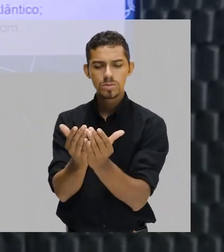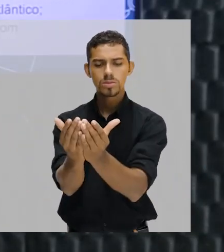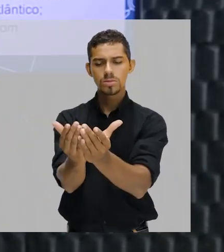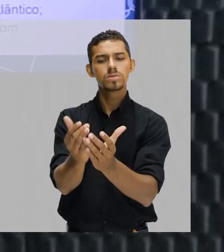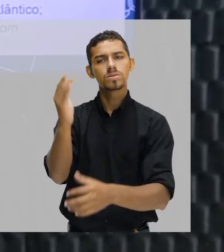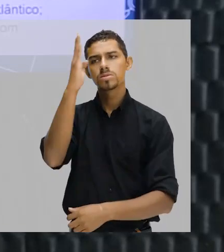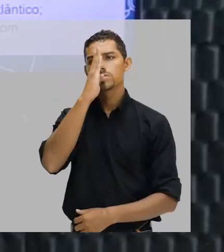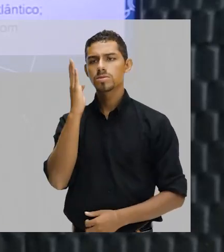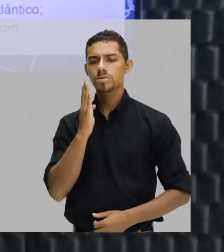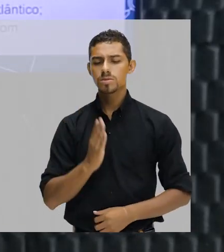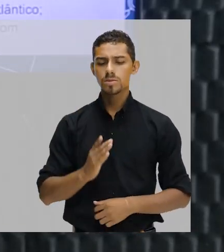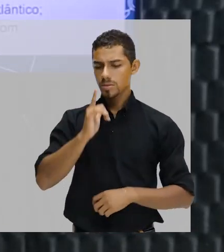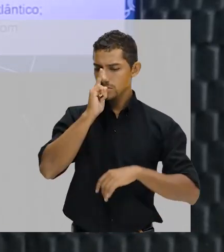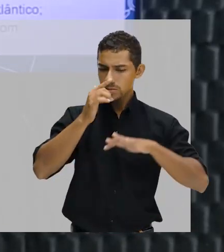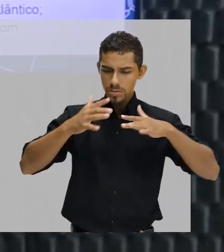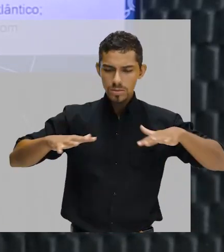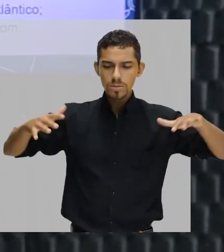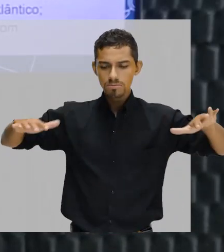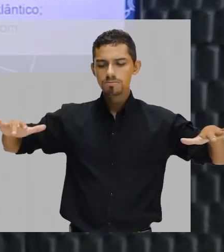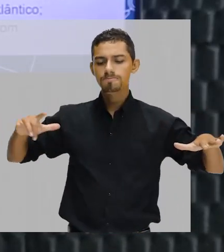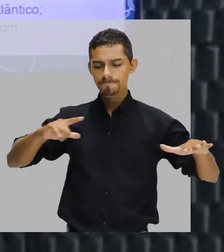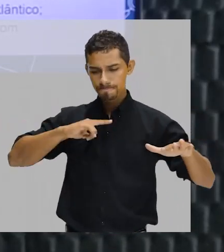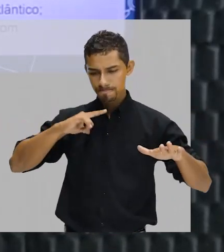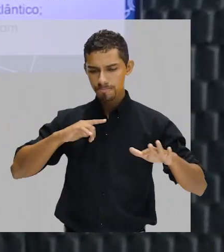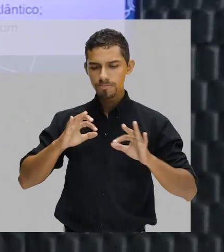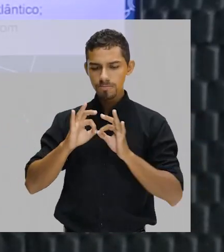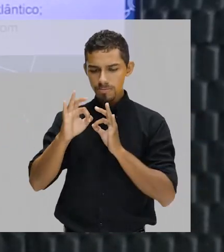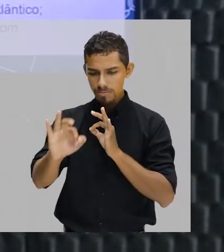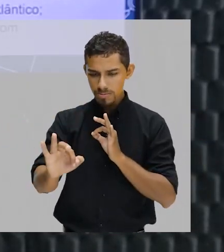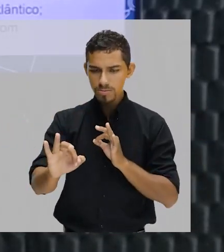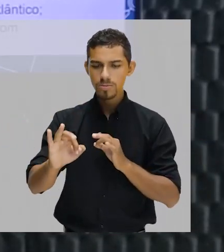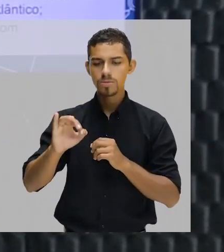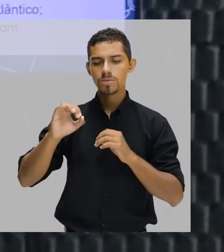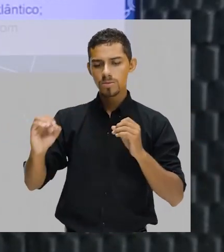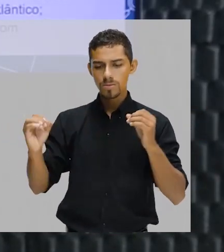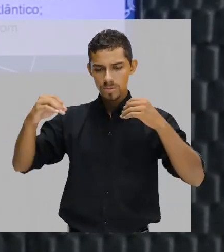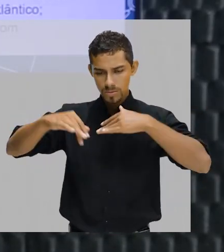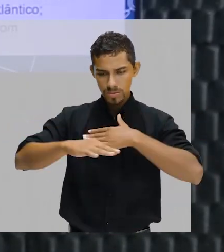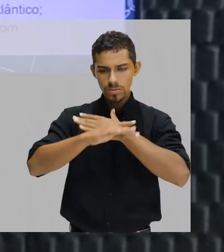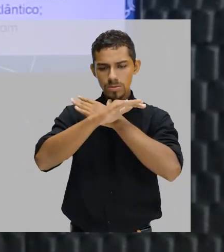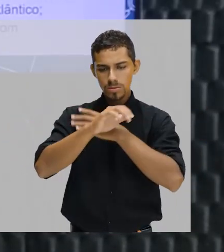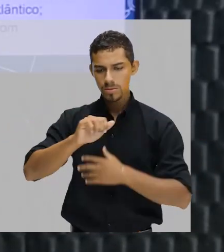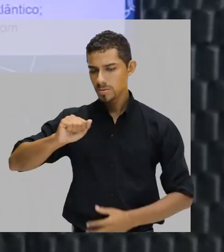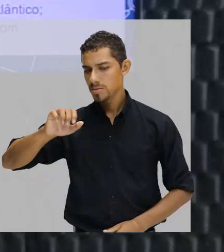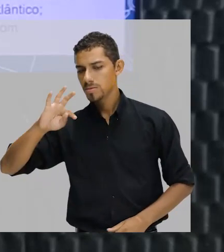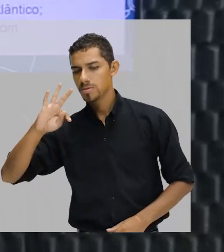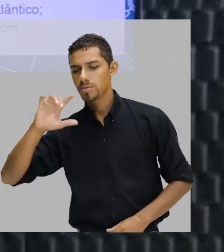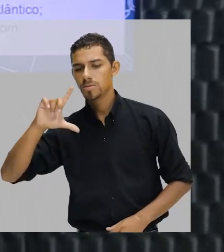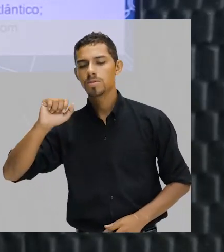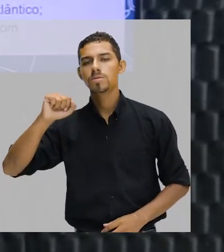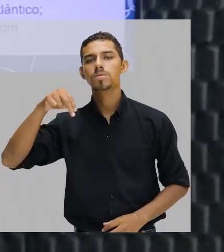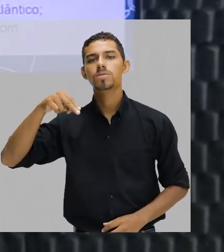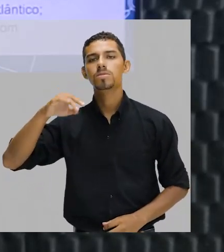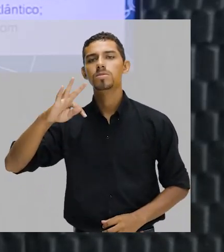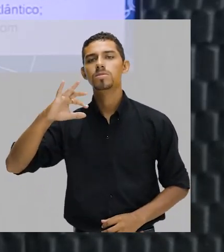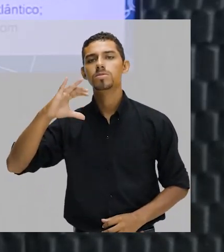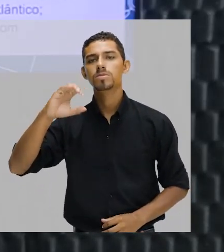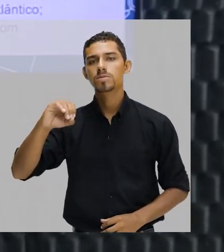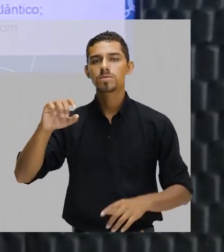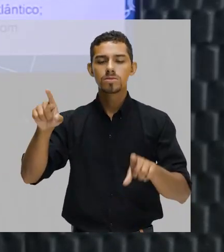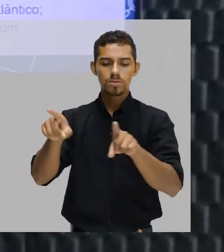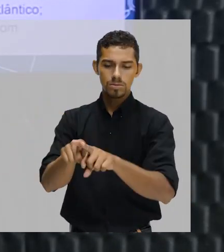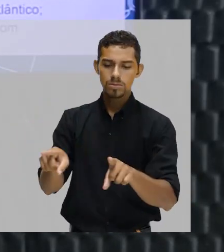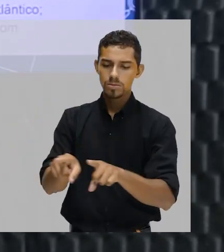suas fronteiras marítimas, ele faz aí fronteira com o Oceano Atlântico, tá certo? E em relação às fronteiras terrestres, o Brasil ele faz